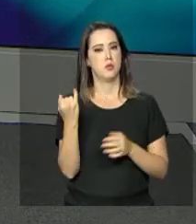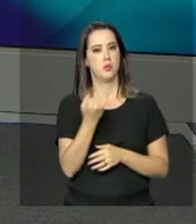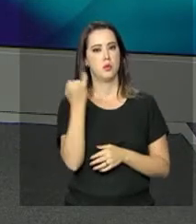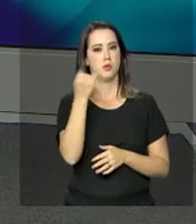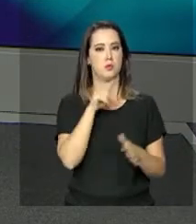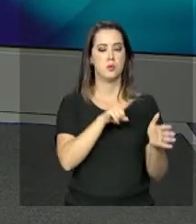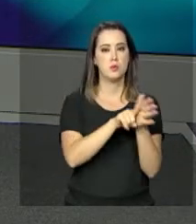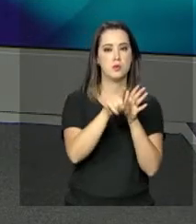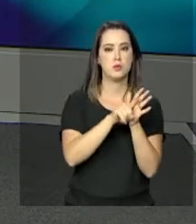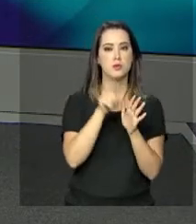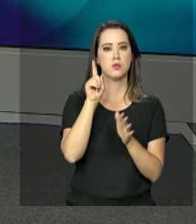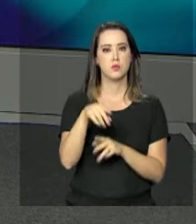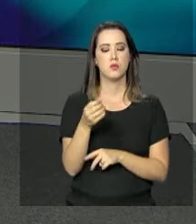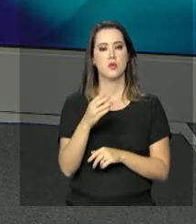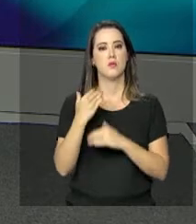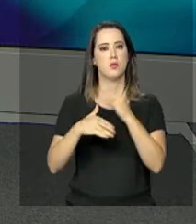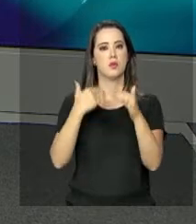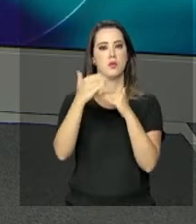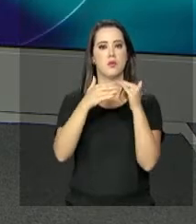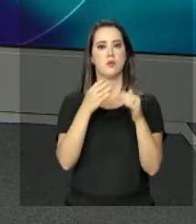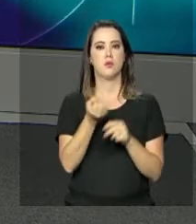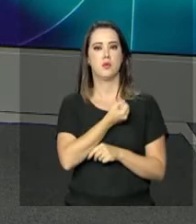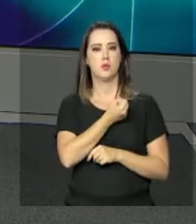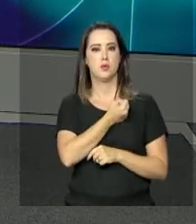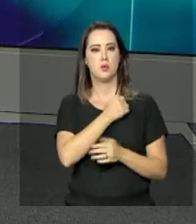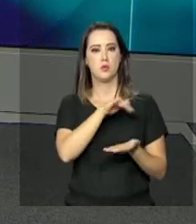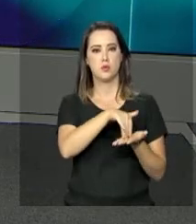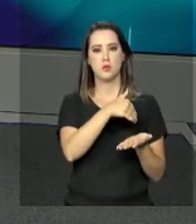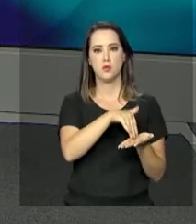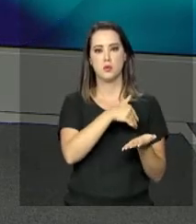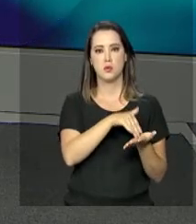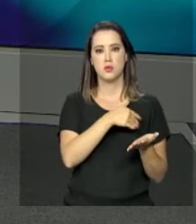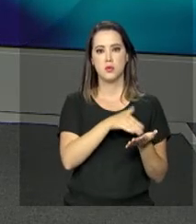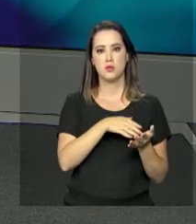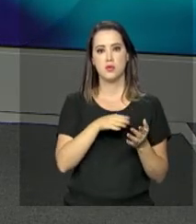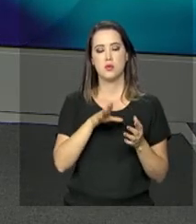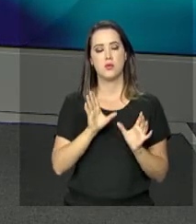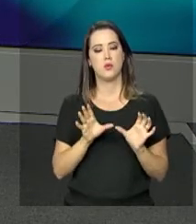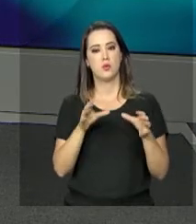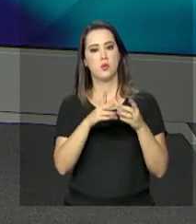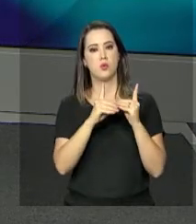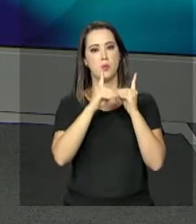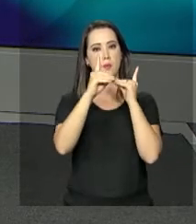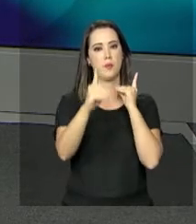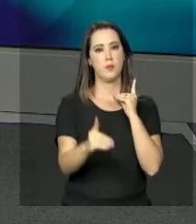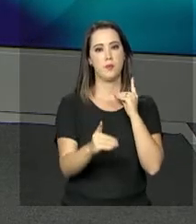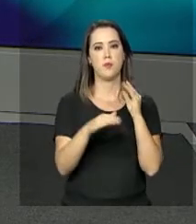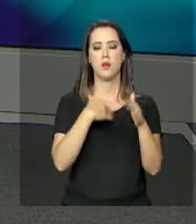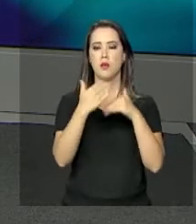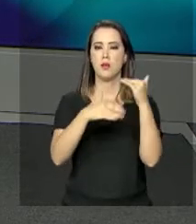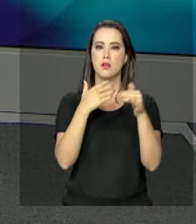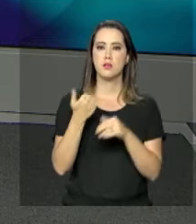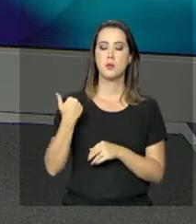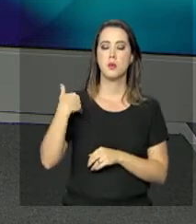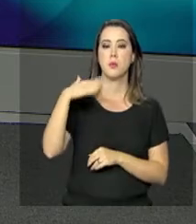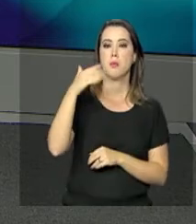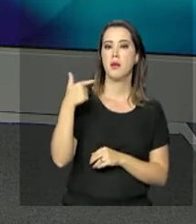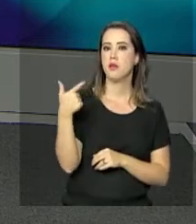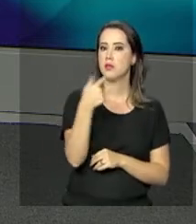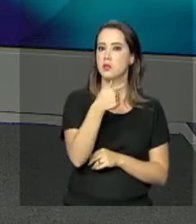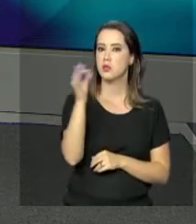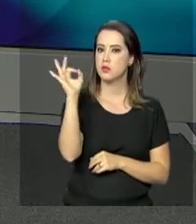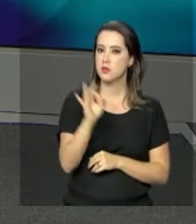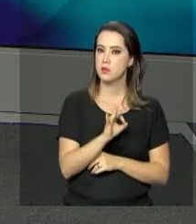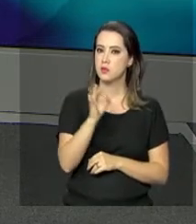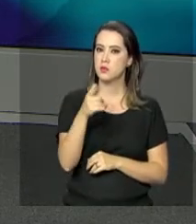destaques da pesquisa foi o aumento no número de matrículas na modalidade de educação a distância que cresceu mais de 17%